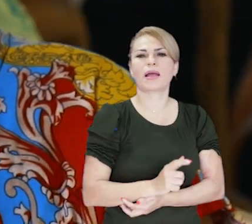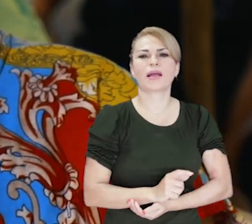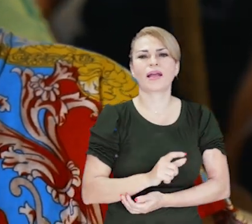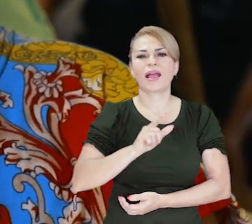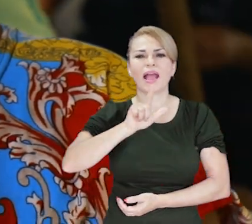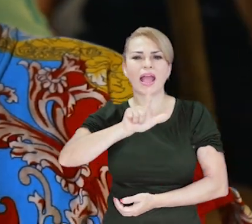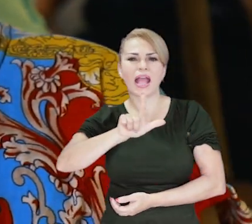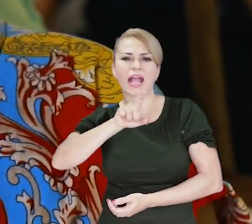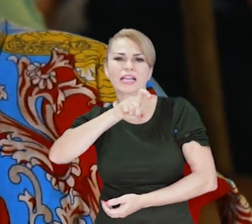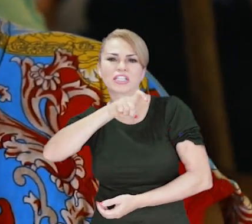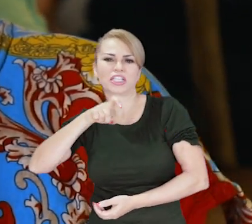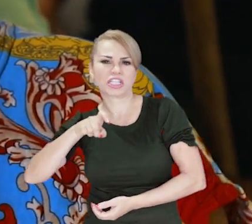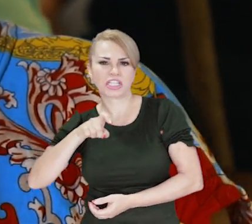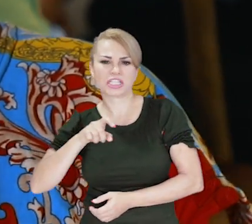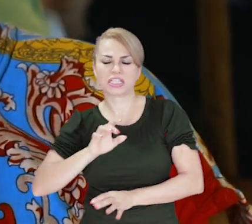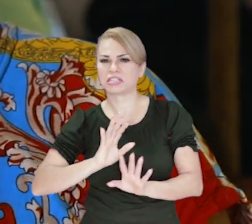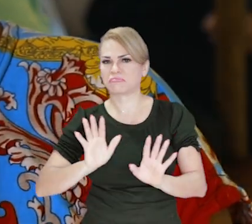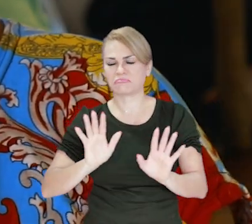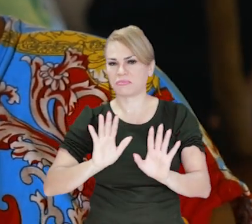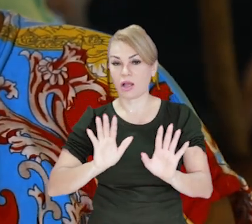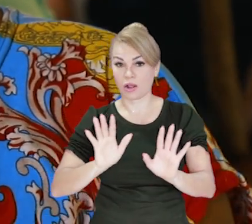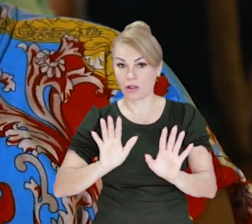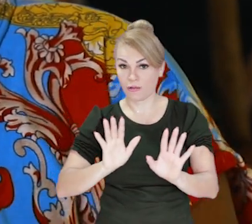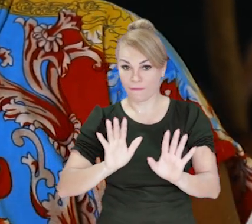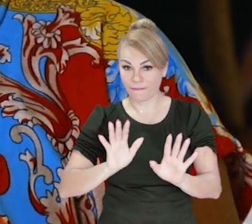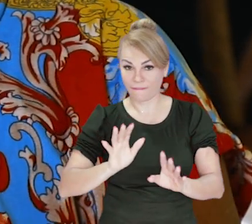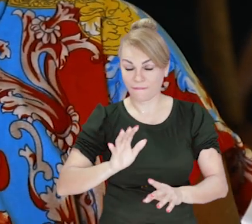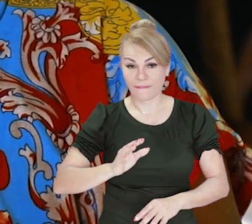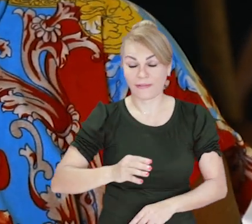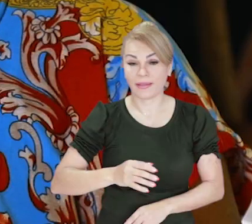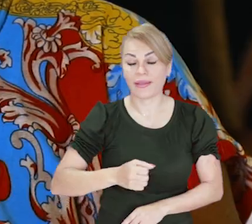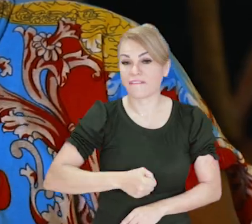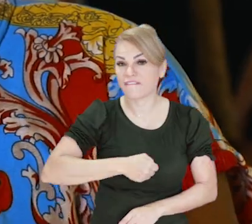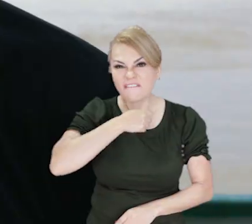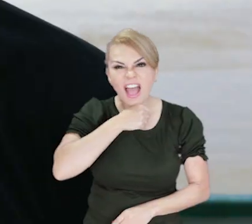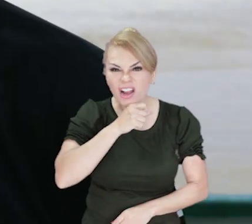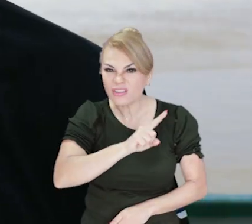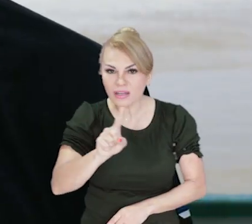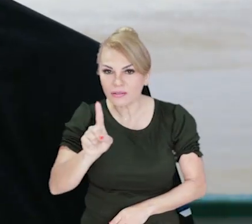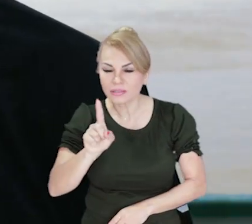aí. Eu digo, não, um dia que sair o benefício do Josué, eu vou comprar um novo pra ele.